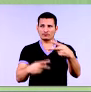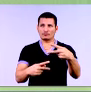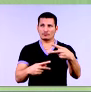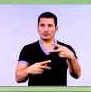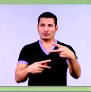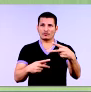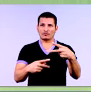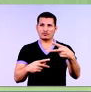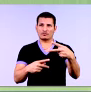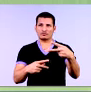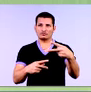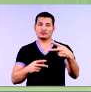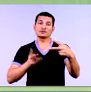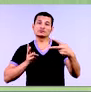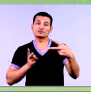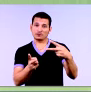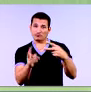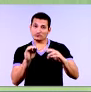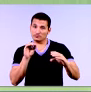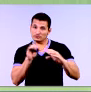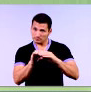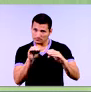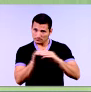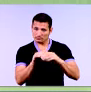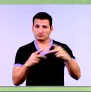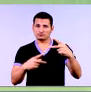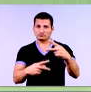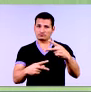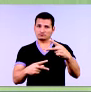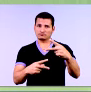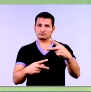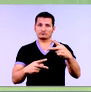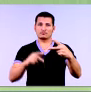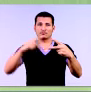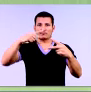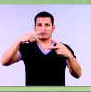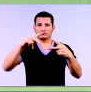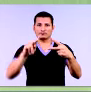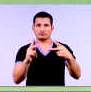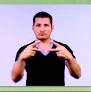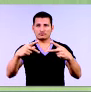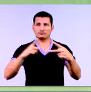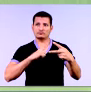trabalhar sempre dentro do escopo PHP. Nós temos dois